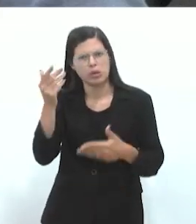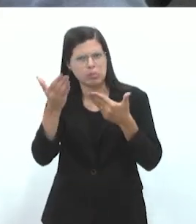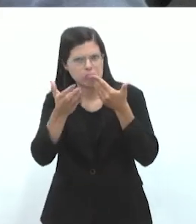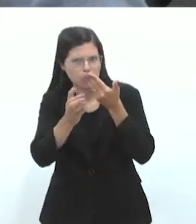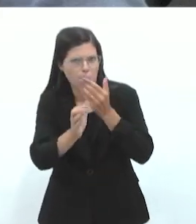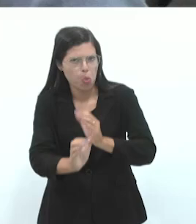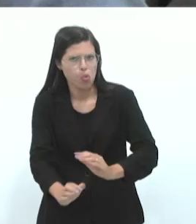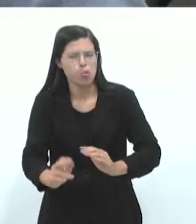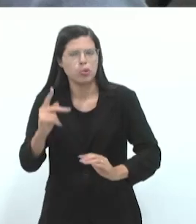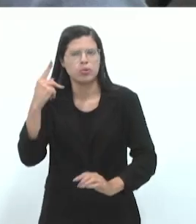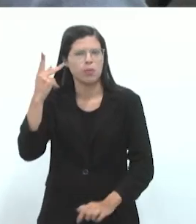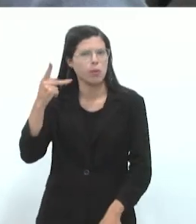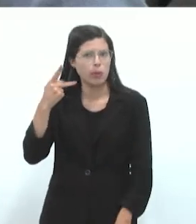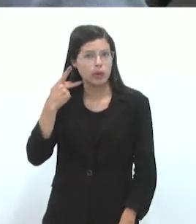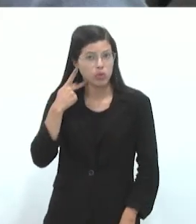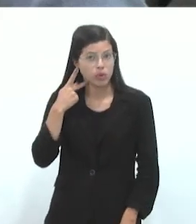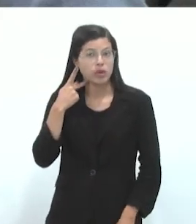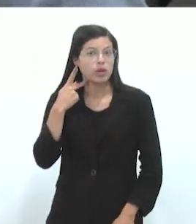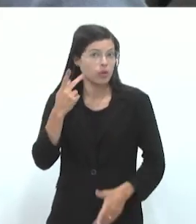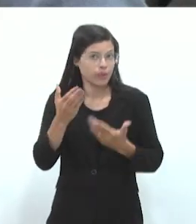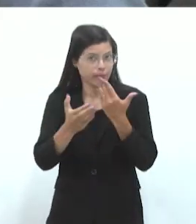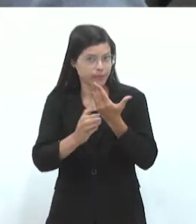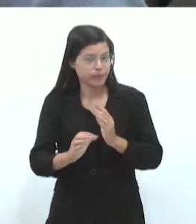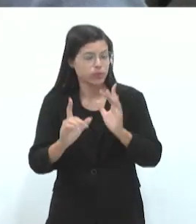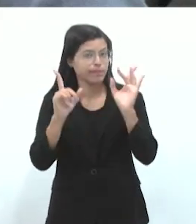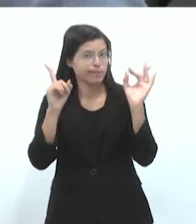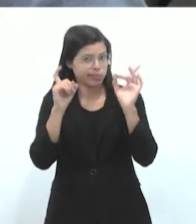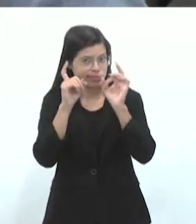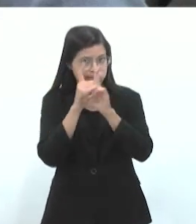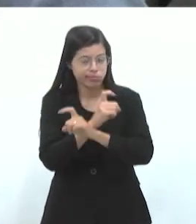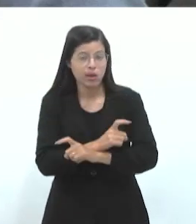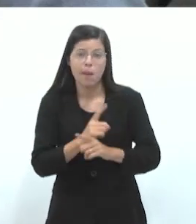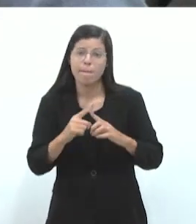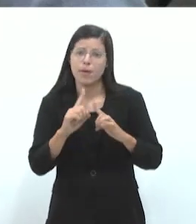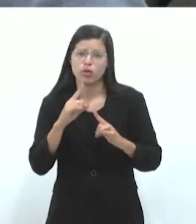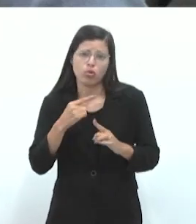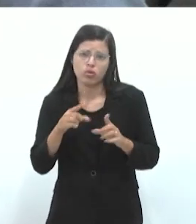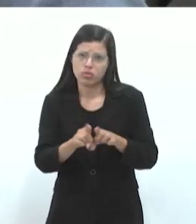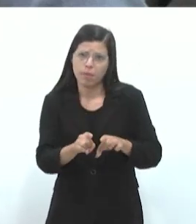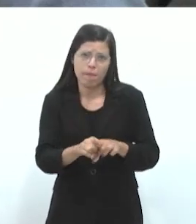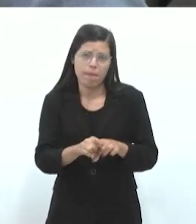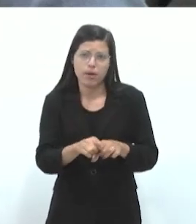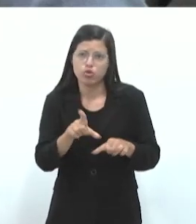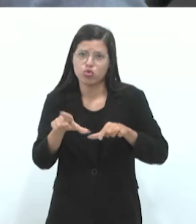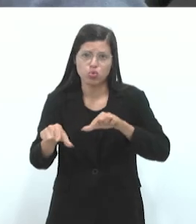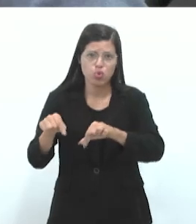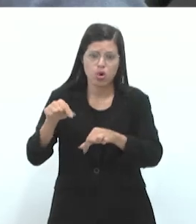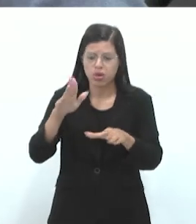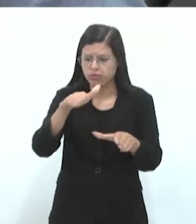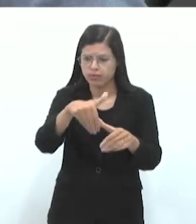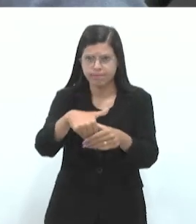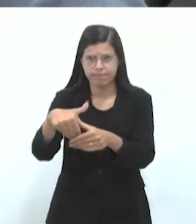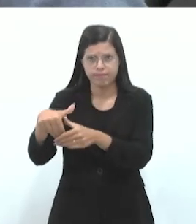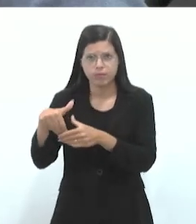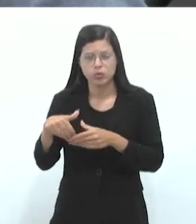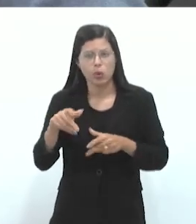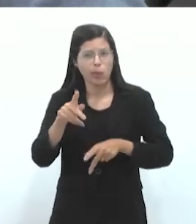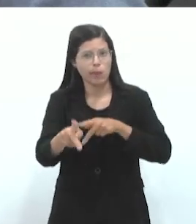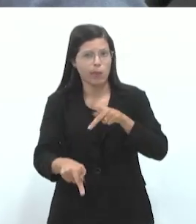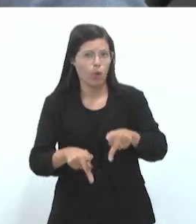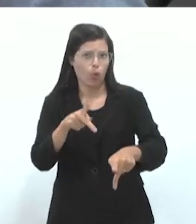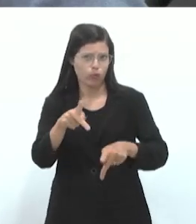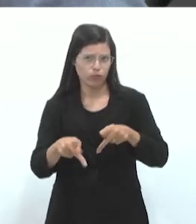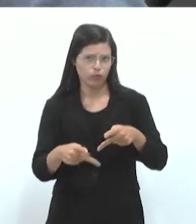Procuradoria, concurso difícil, né? Mas também nós fomos eleitos pelo voto popular, pô. Nós somos parte de um